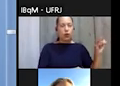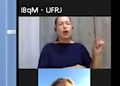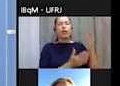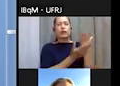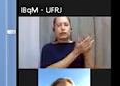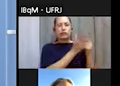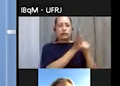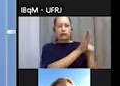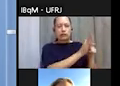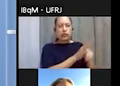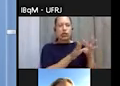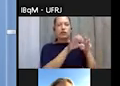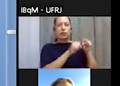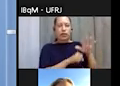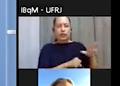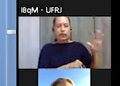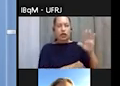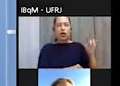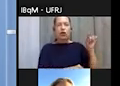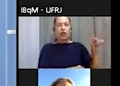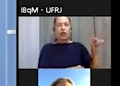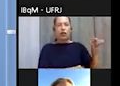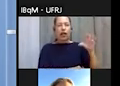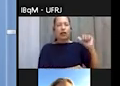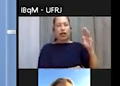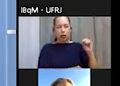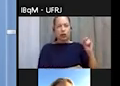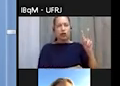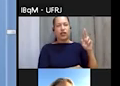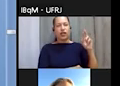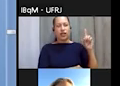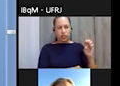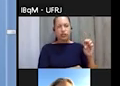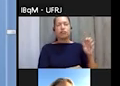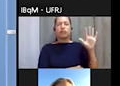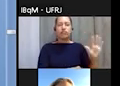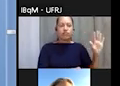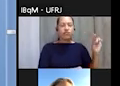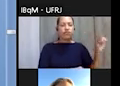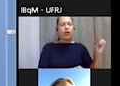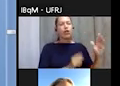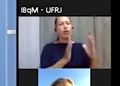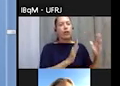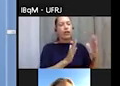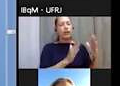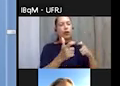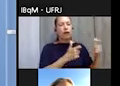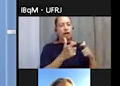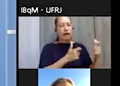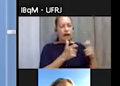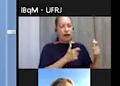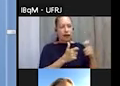Cabo Verde e de aspectos do território angolano. Depois, durante as guerras napoleônicas, ele é mandado